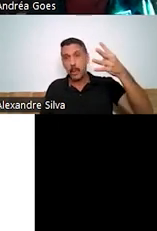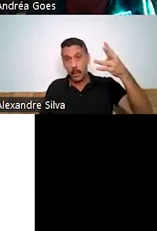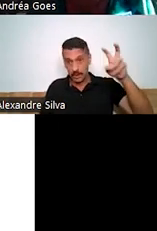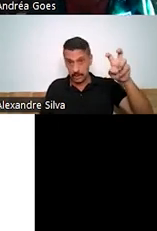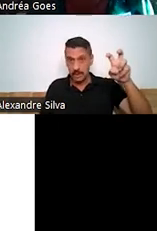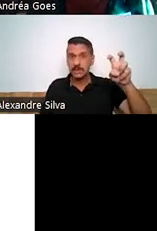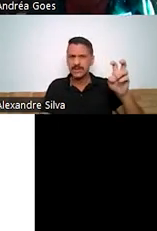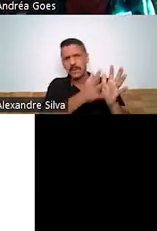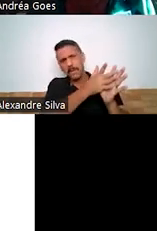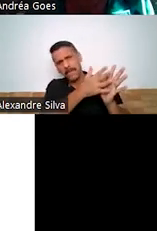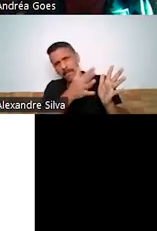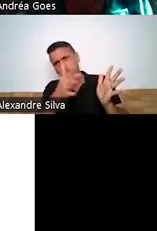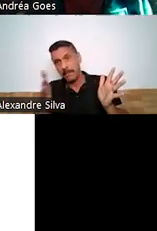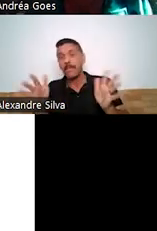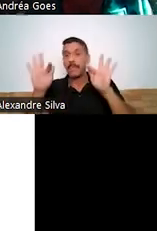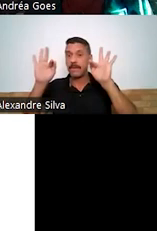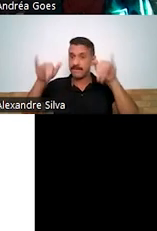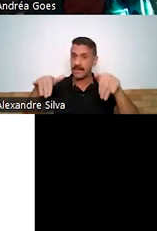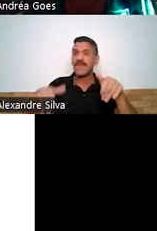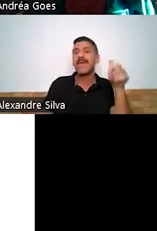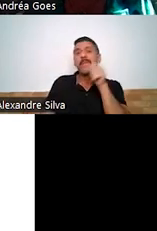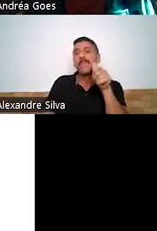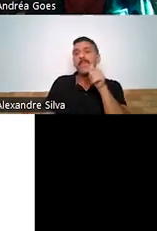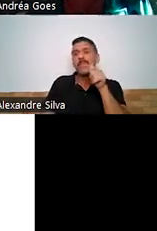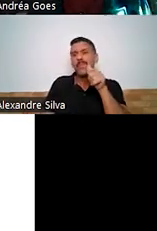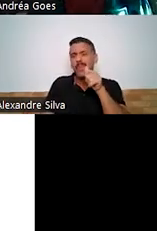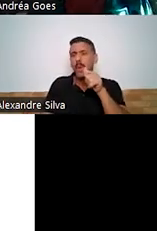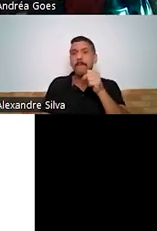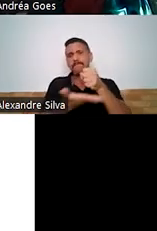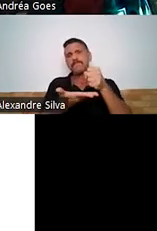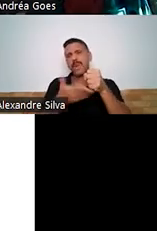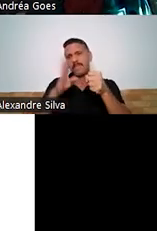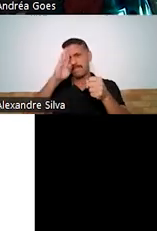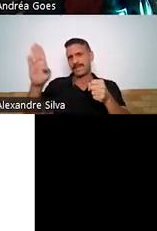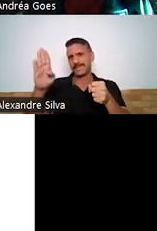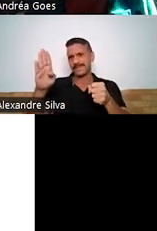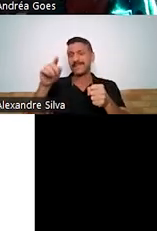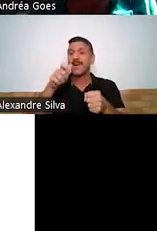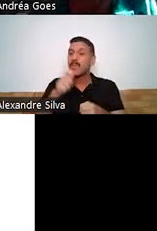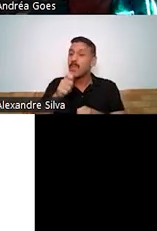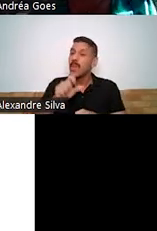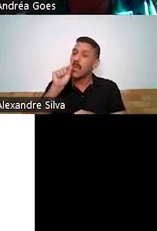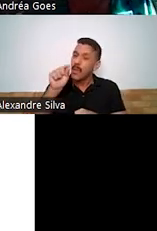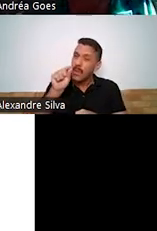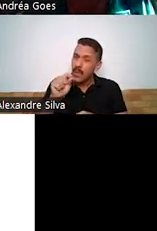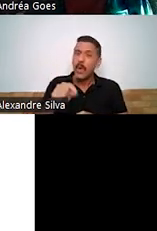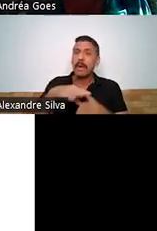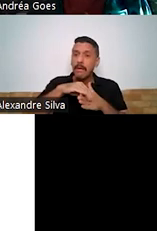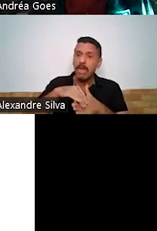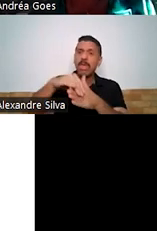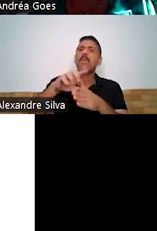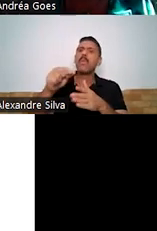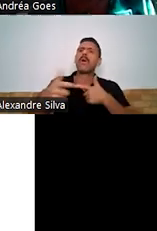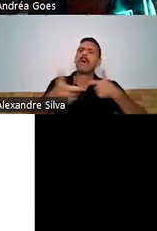né, a saga termina, são as mulheres a base daquilo tudo. É a mulher que vai guiando tanto a guerra,